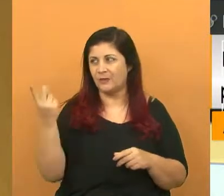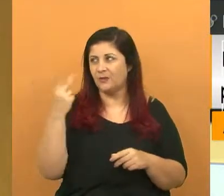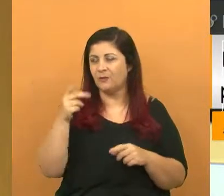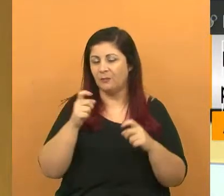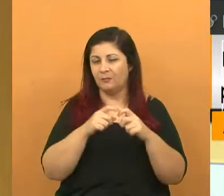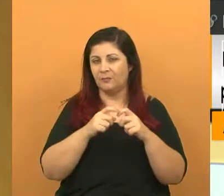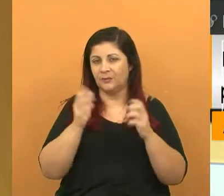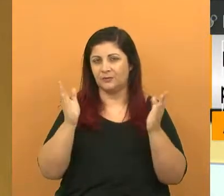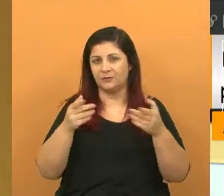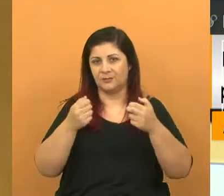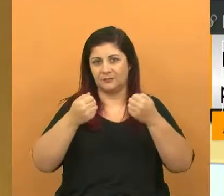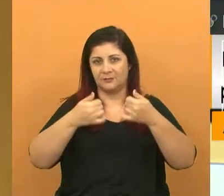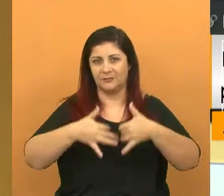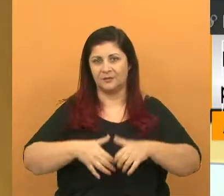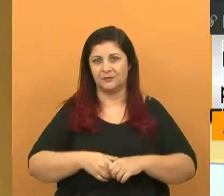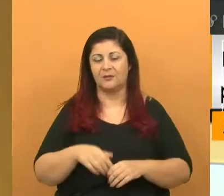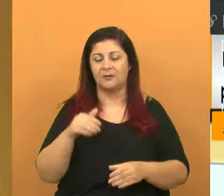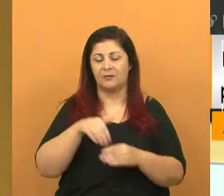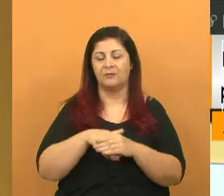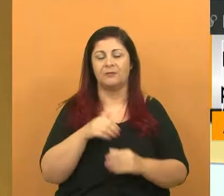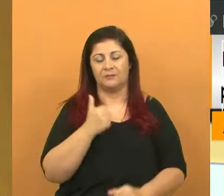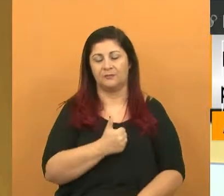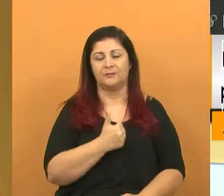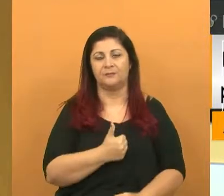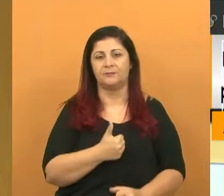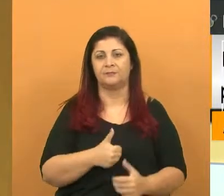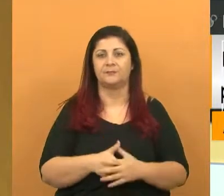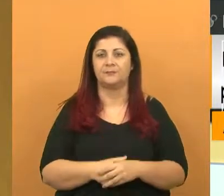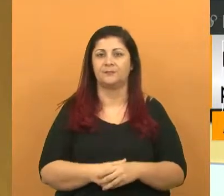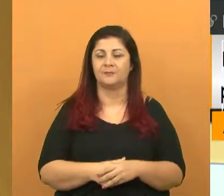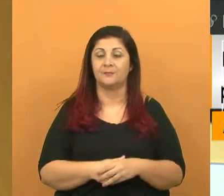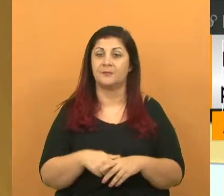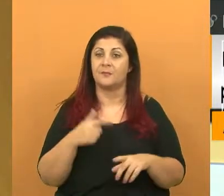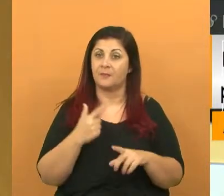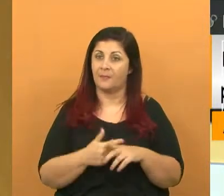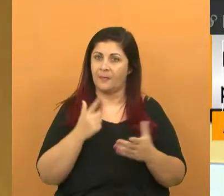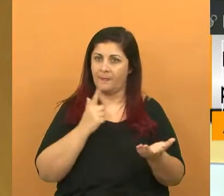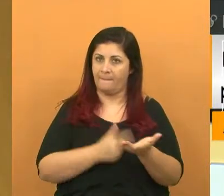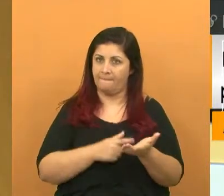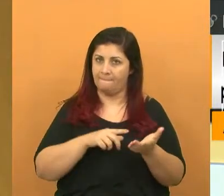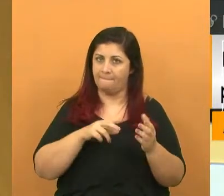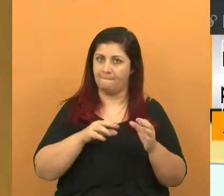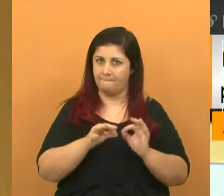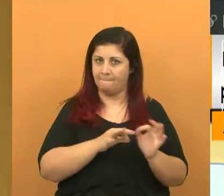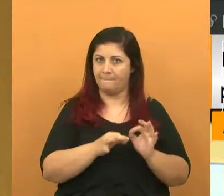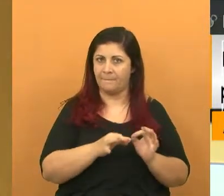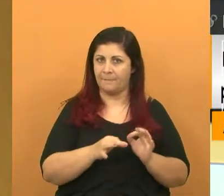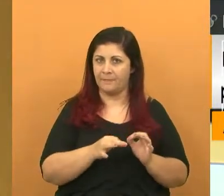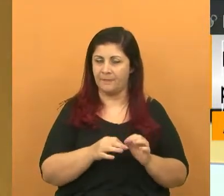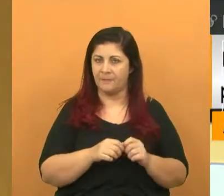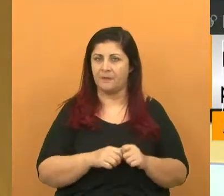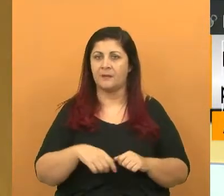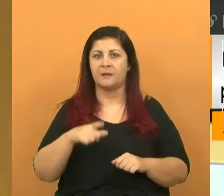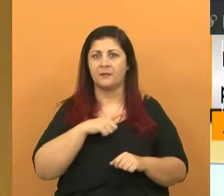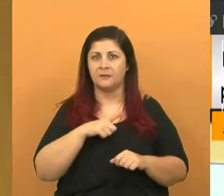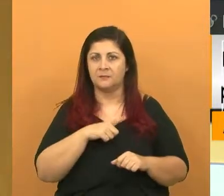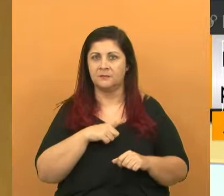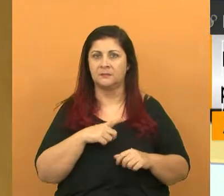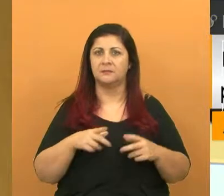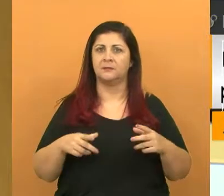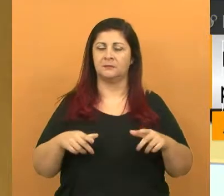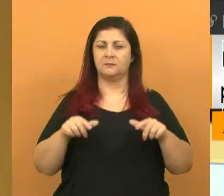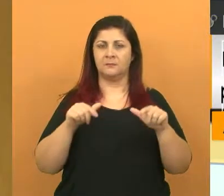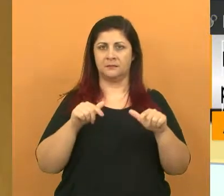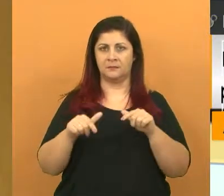casa, mas tenha o nosso voto favorável e que esse projeto se consubstancie em ações de forma que as